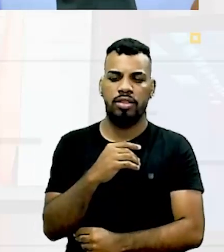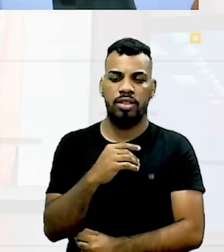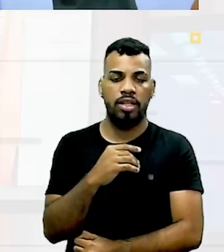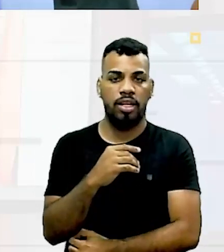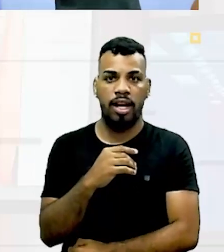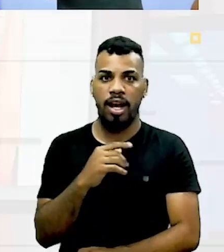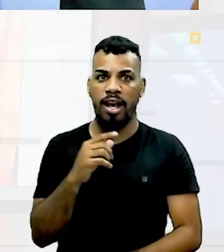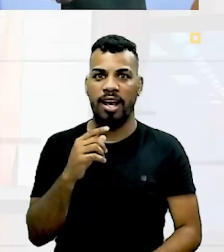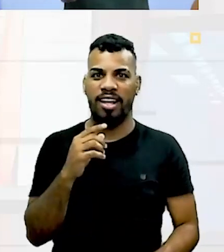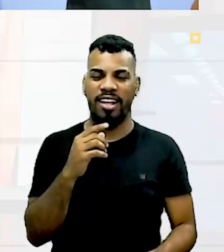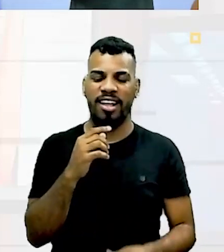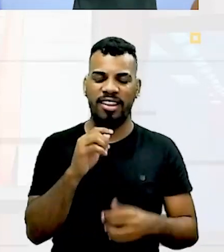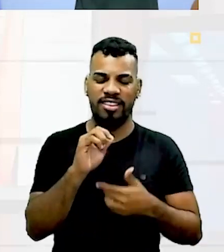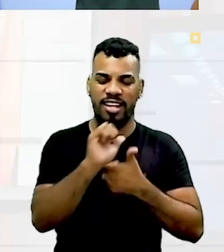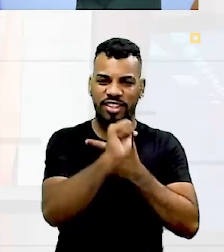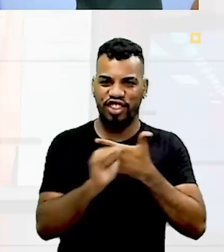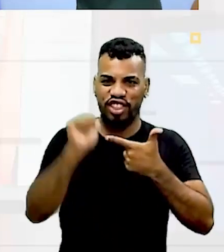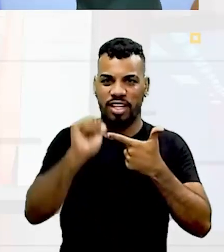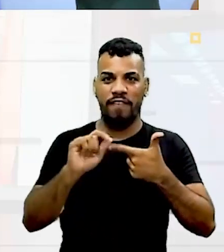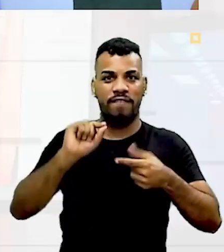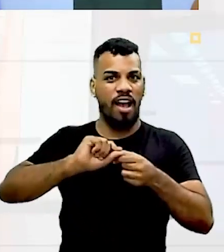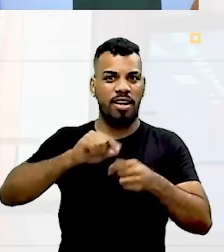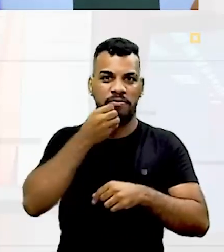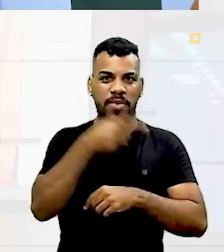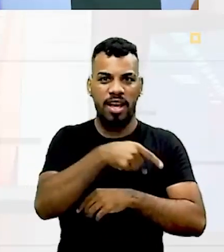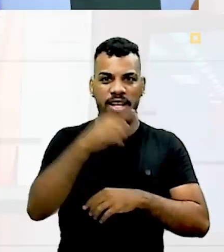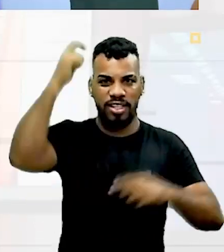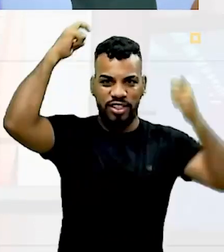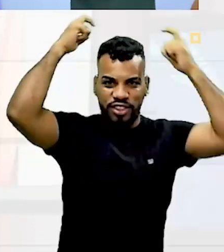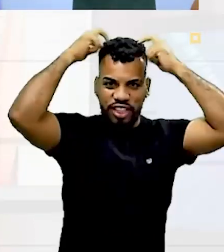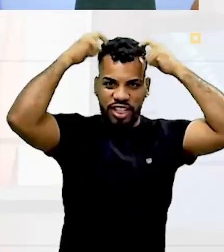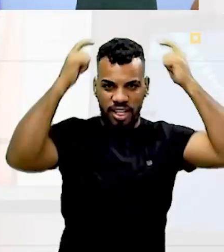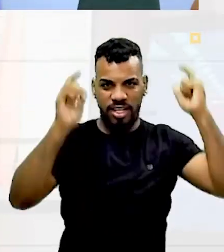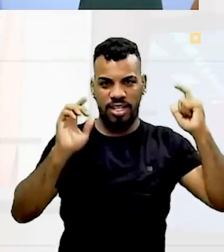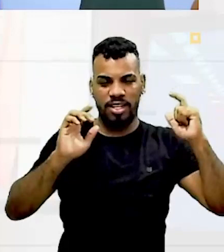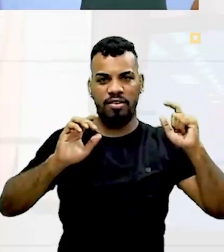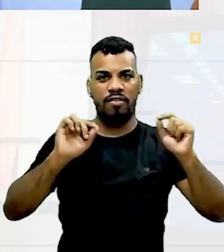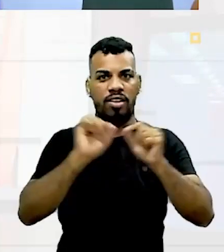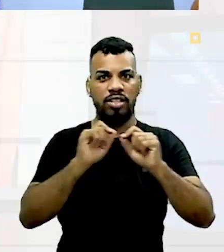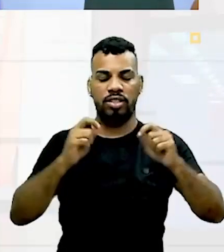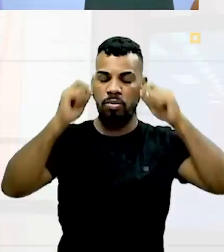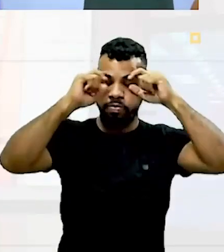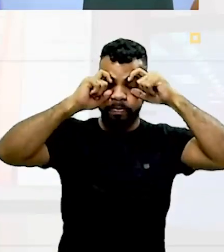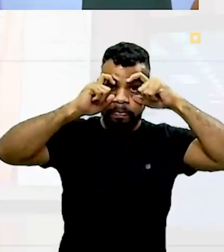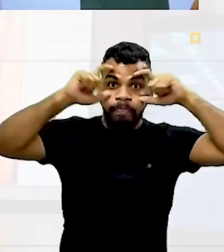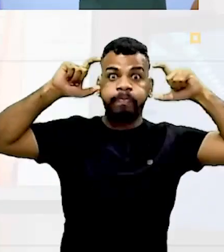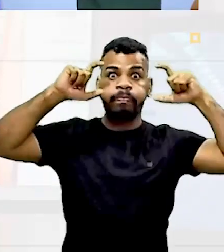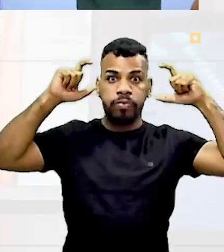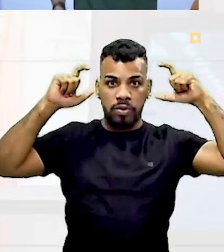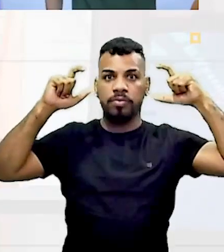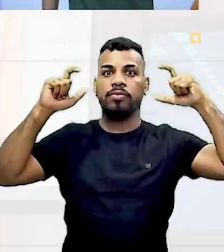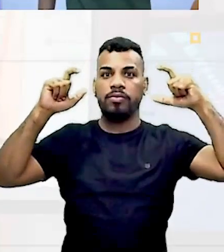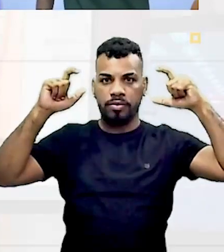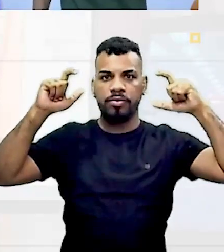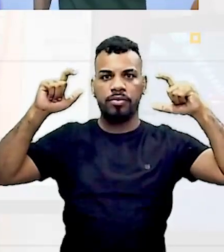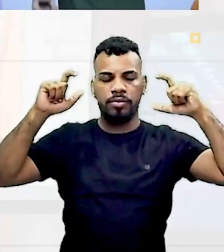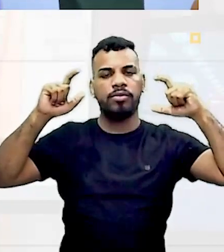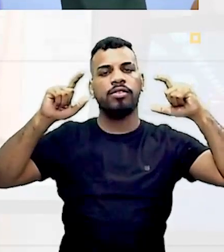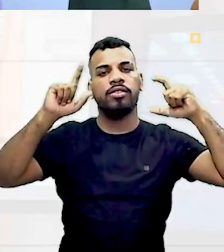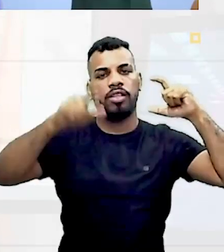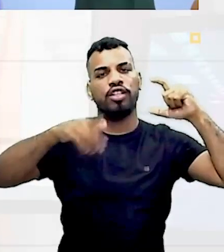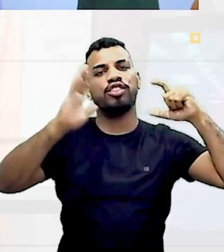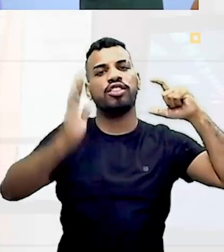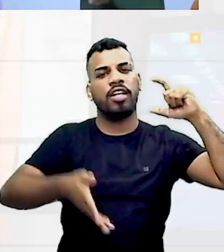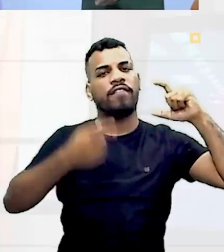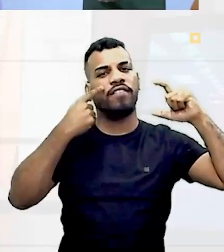atinge bem esse ponto. Na questão que ela exagera o rosto dos personagens, fazem olhos grandes, bugalhados, para